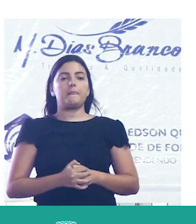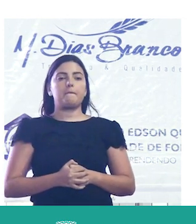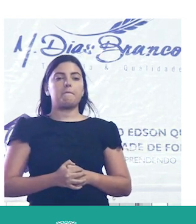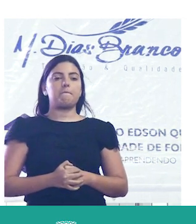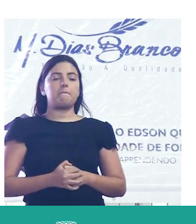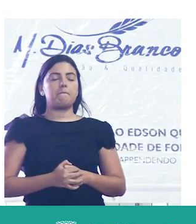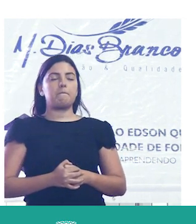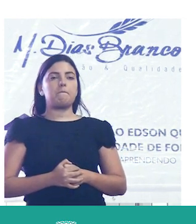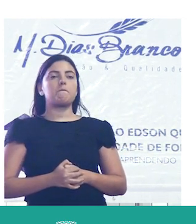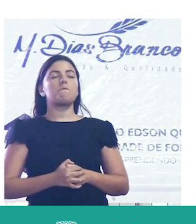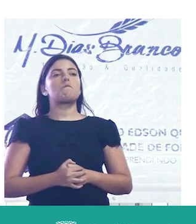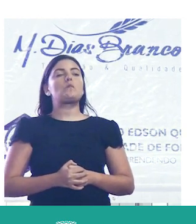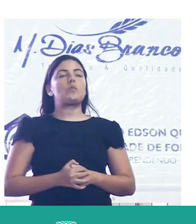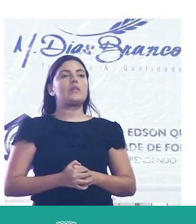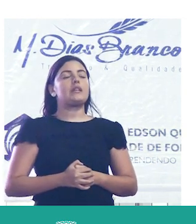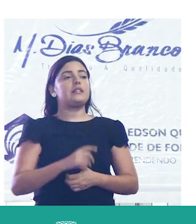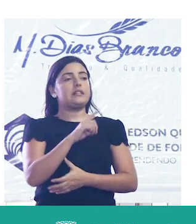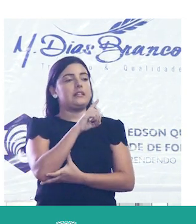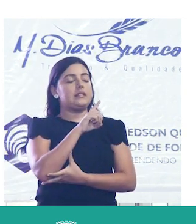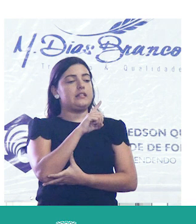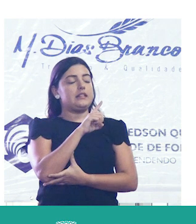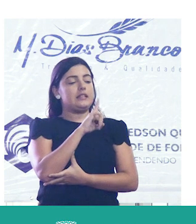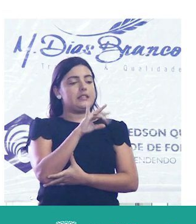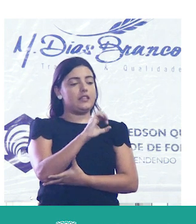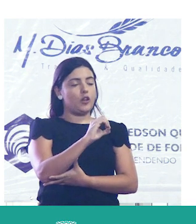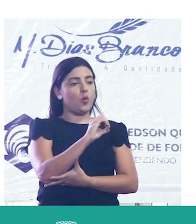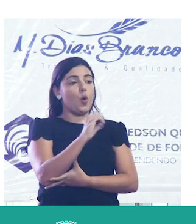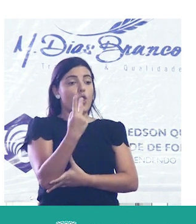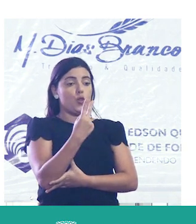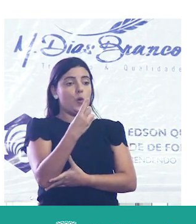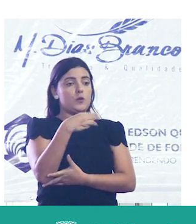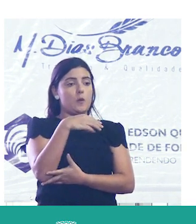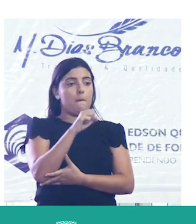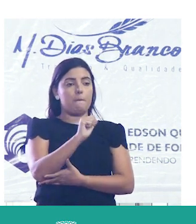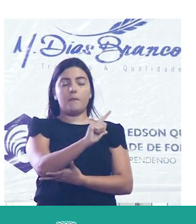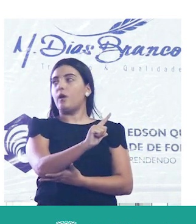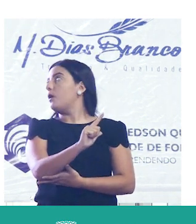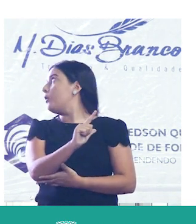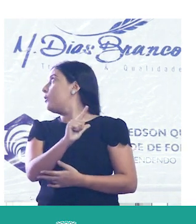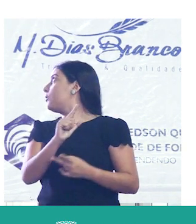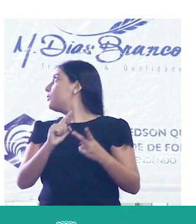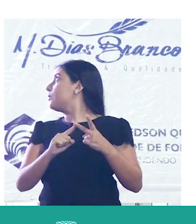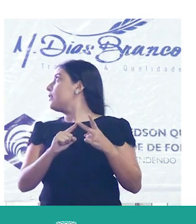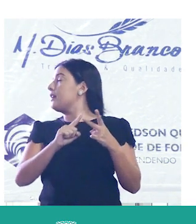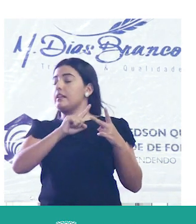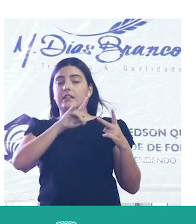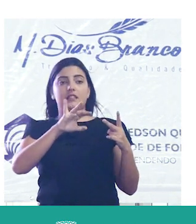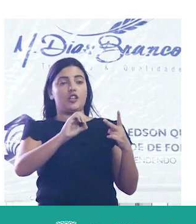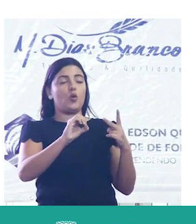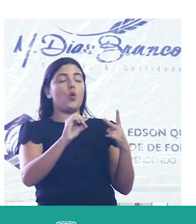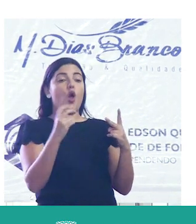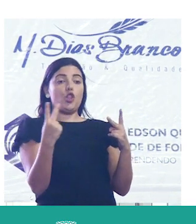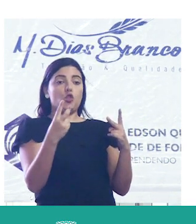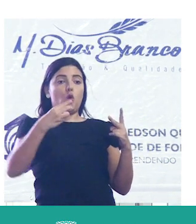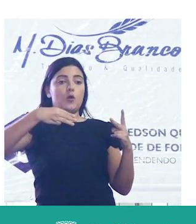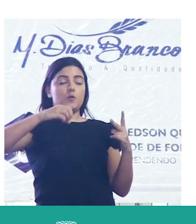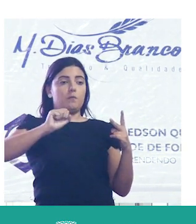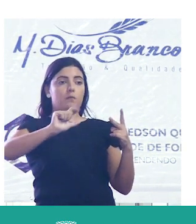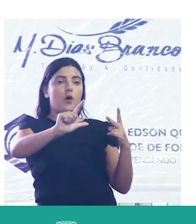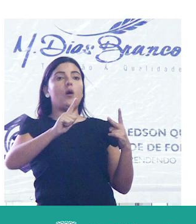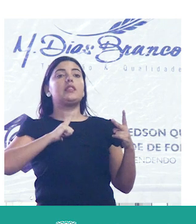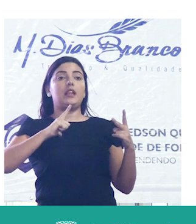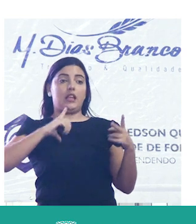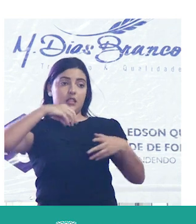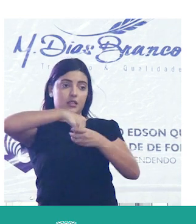no problema: sulfeto de zinco são 2 mols, zinco são 2 mols. Esses números são os que estão